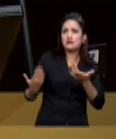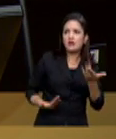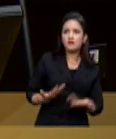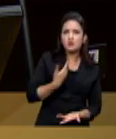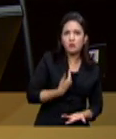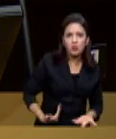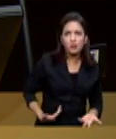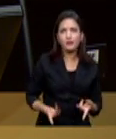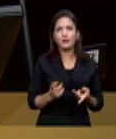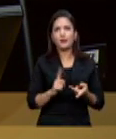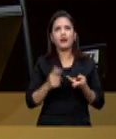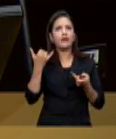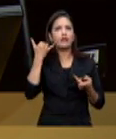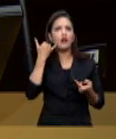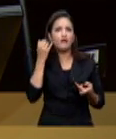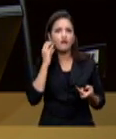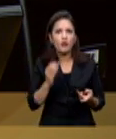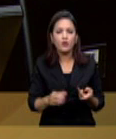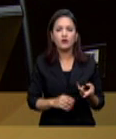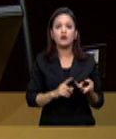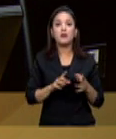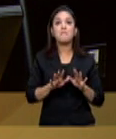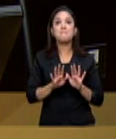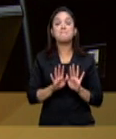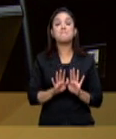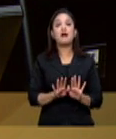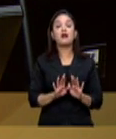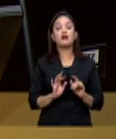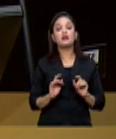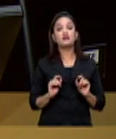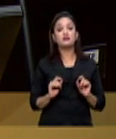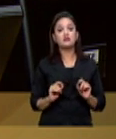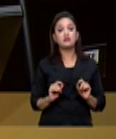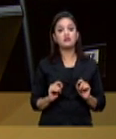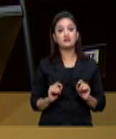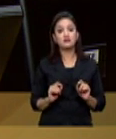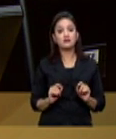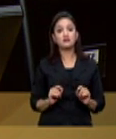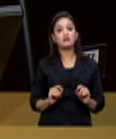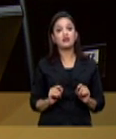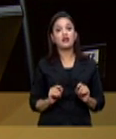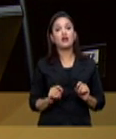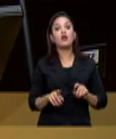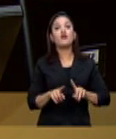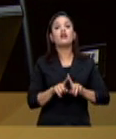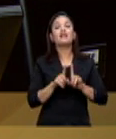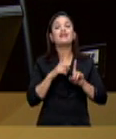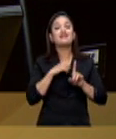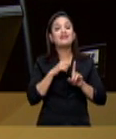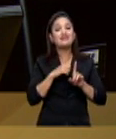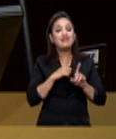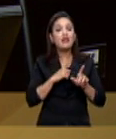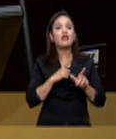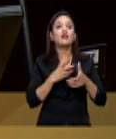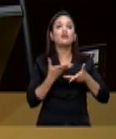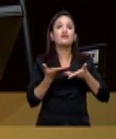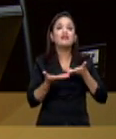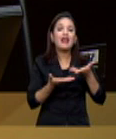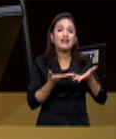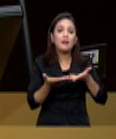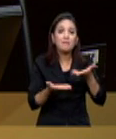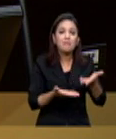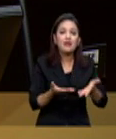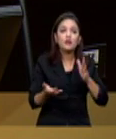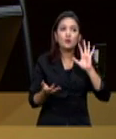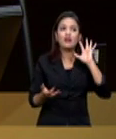casos de matéria de energia elétrica, mas que, na federação, vão receber um tratamento específico por